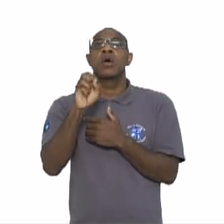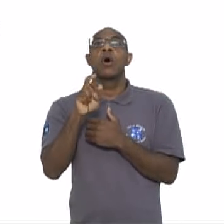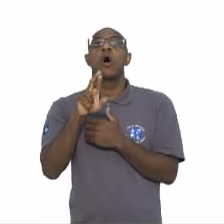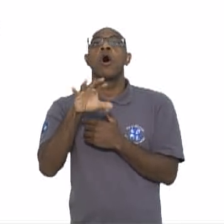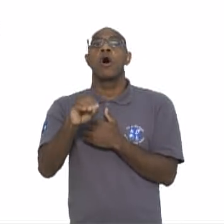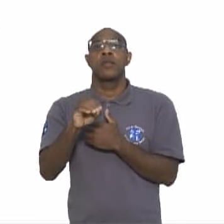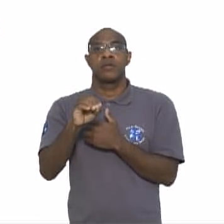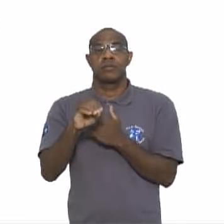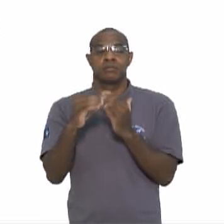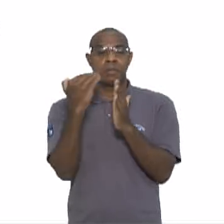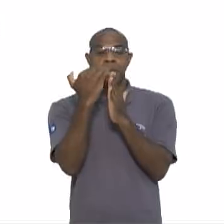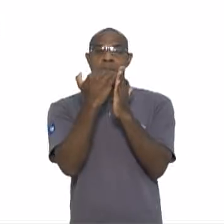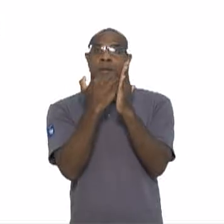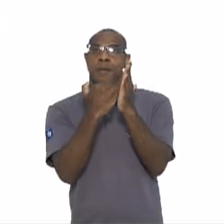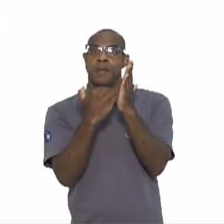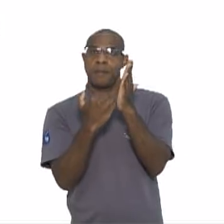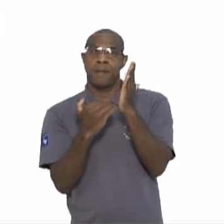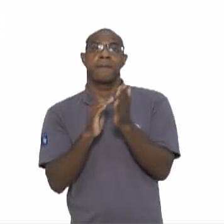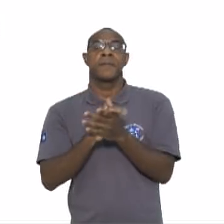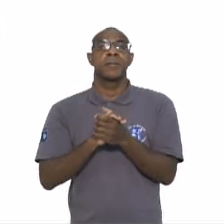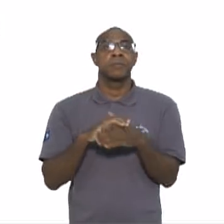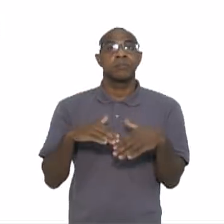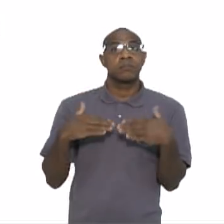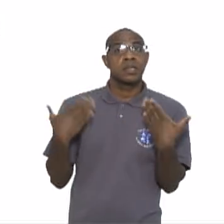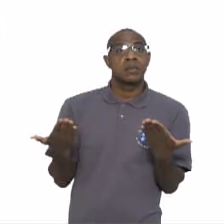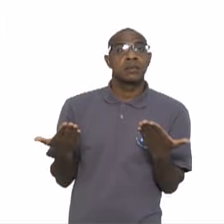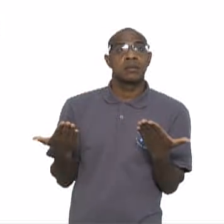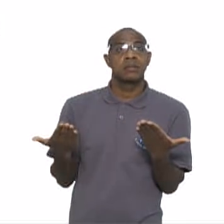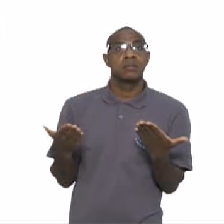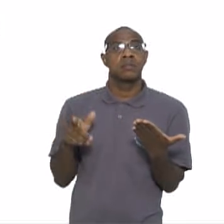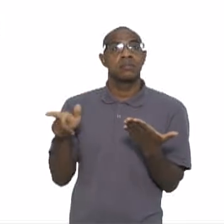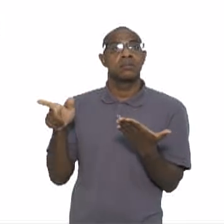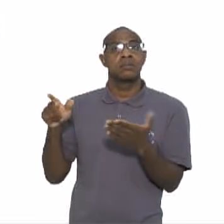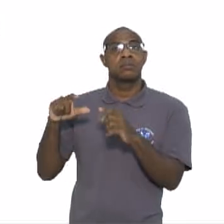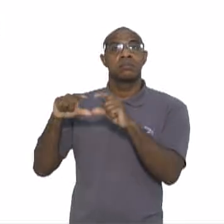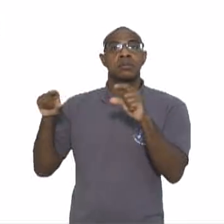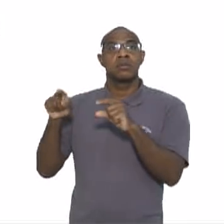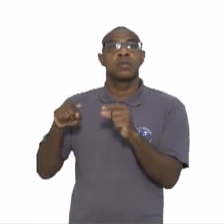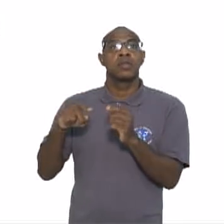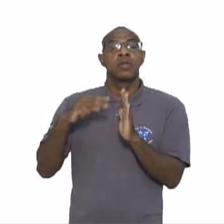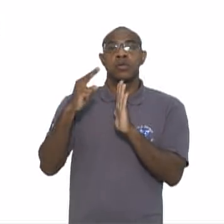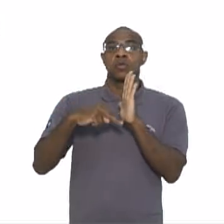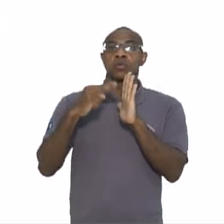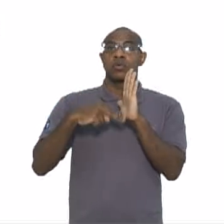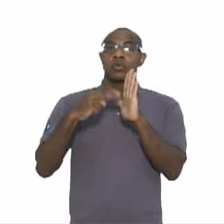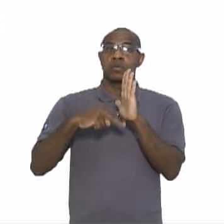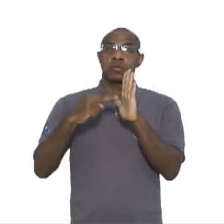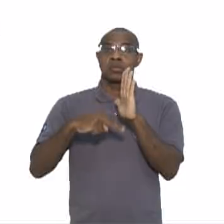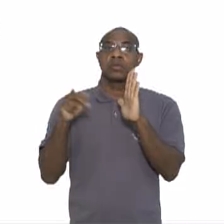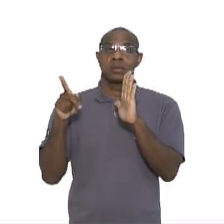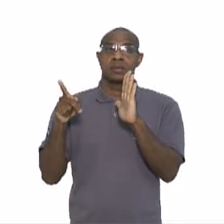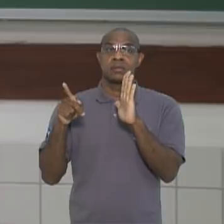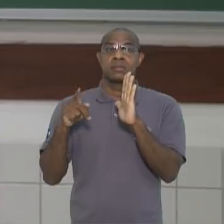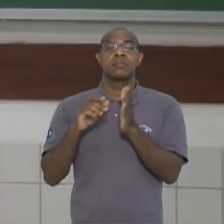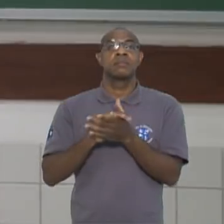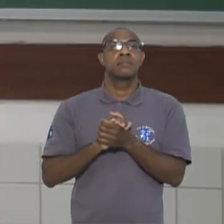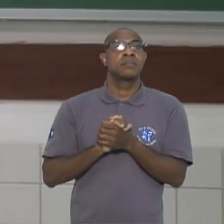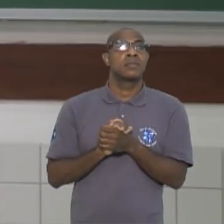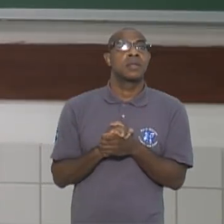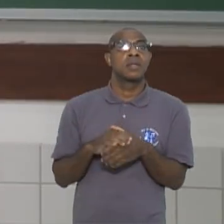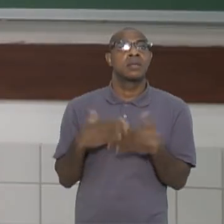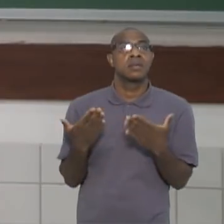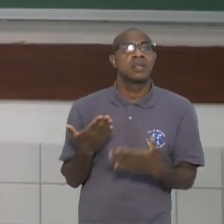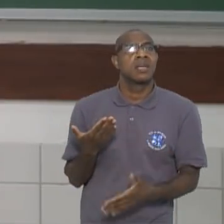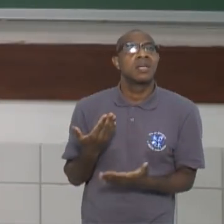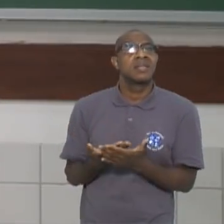na Monumenta Germânica Histórica, né? E foi tirado esse extrato do livro da Maria Guadalupe Pedreiro Sanches, que, como eu falei para vocês na